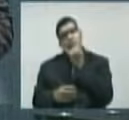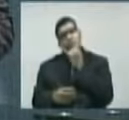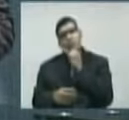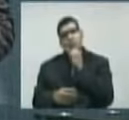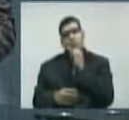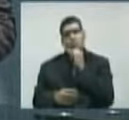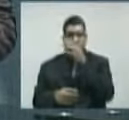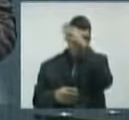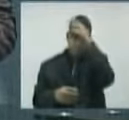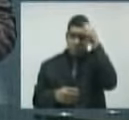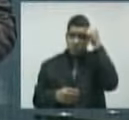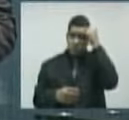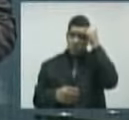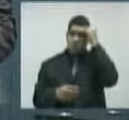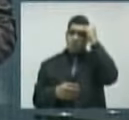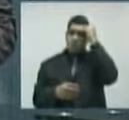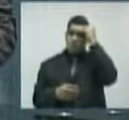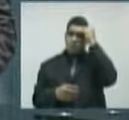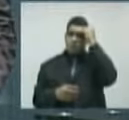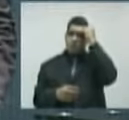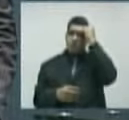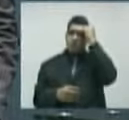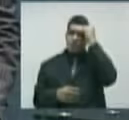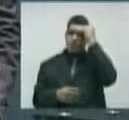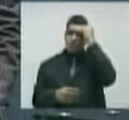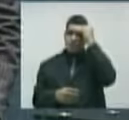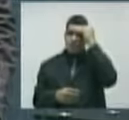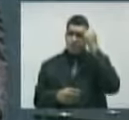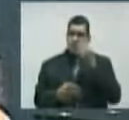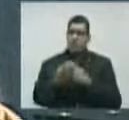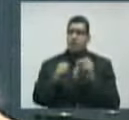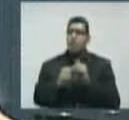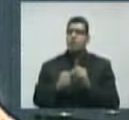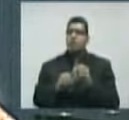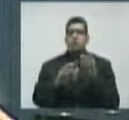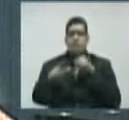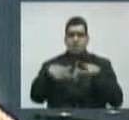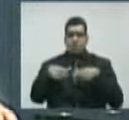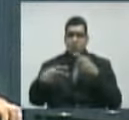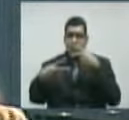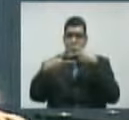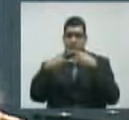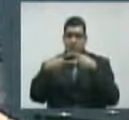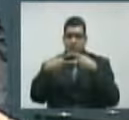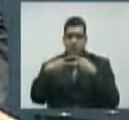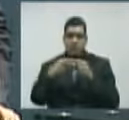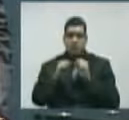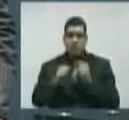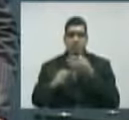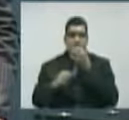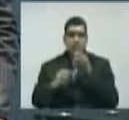de Manaus está atenta aos desmandos e à incompetência administrativa